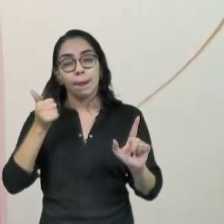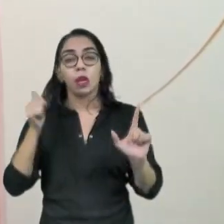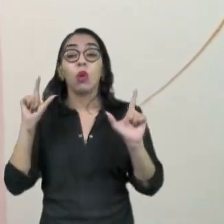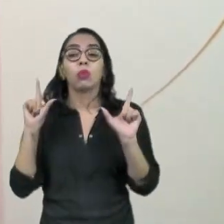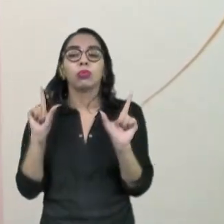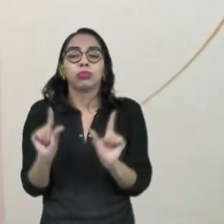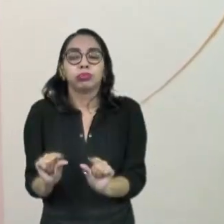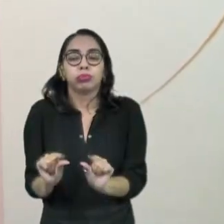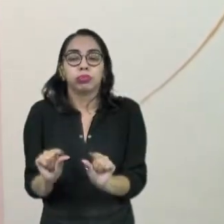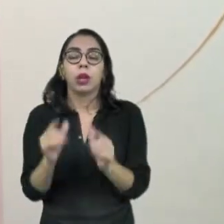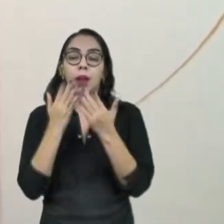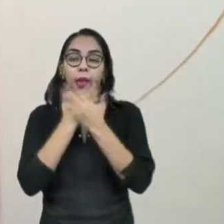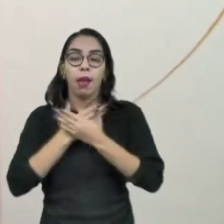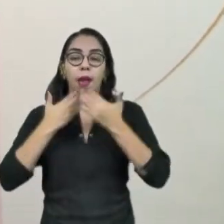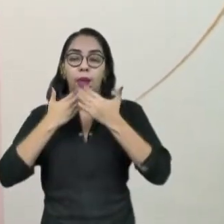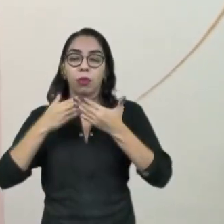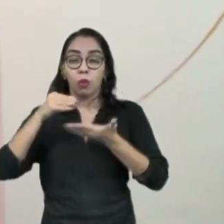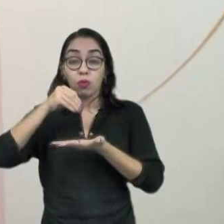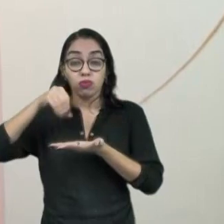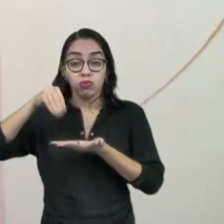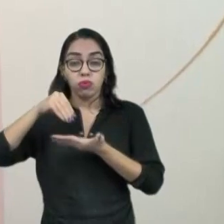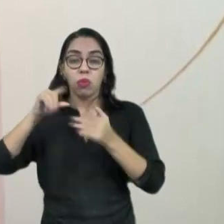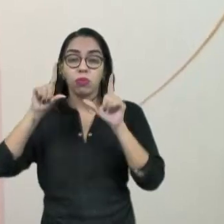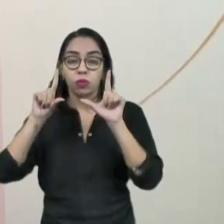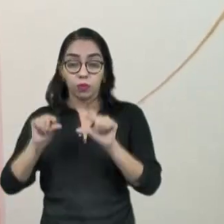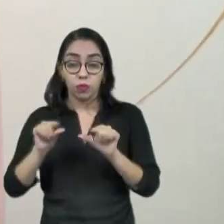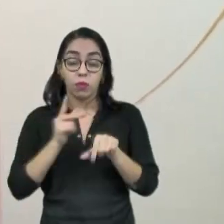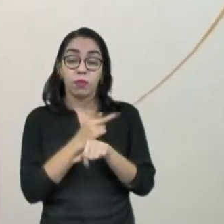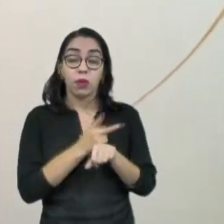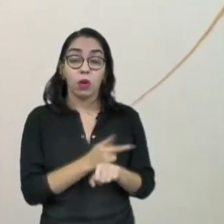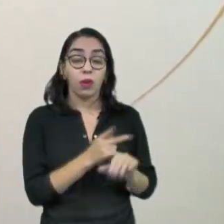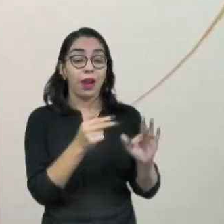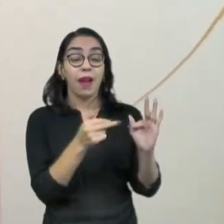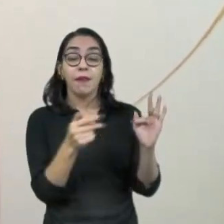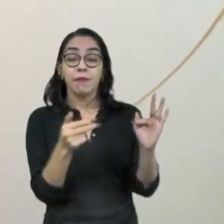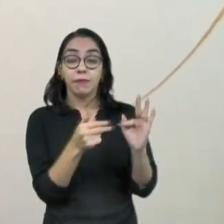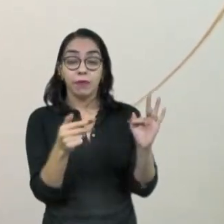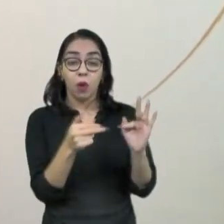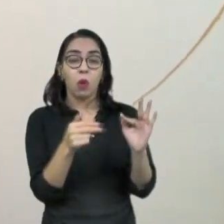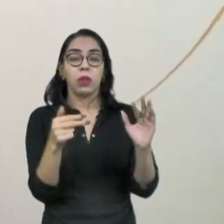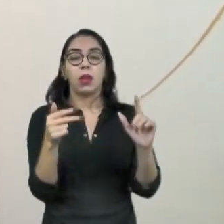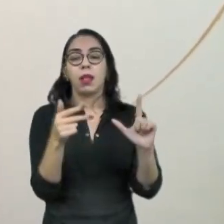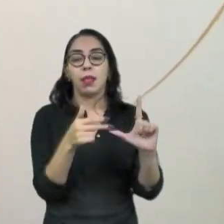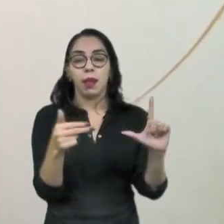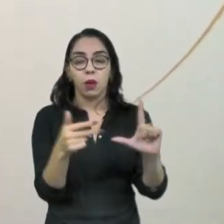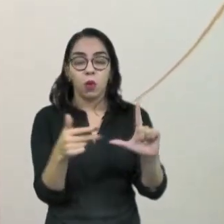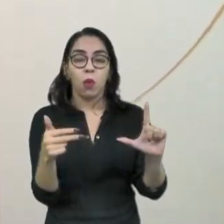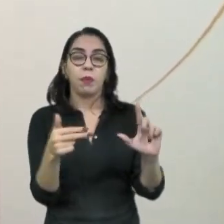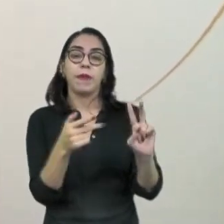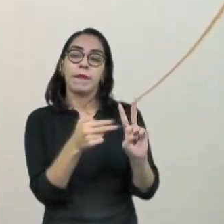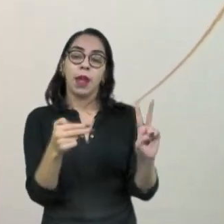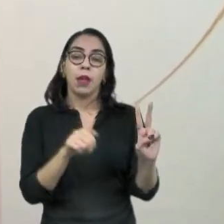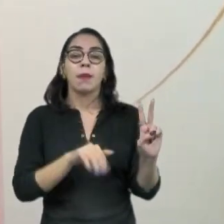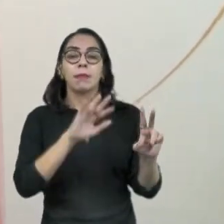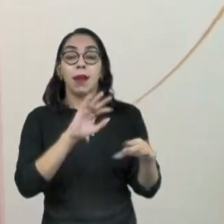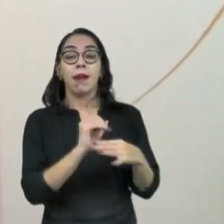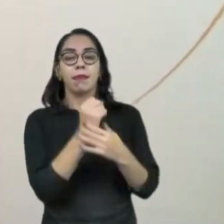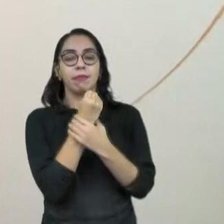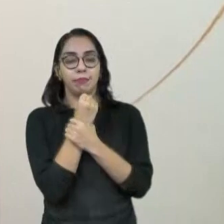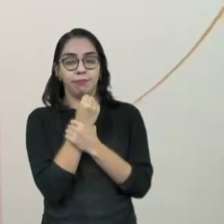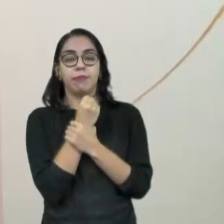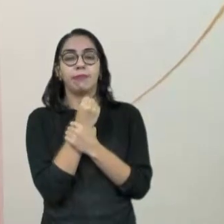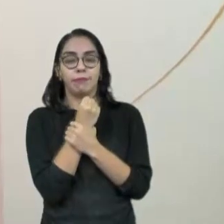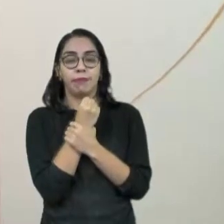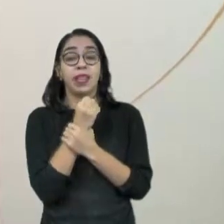seja ele qual for e procurar esses micronutrientes em frutas legumes e verduras é muito mais seguro e saudável então se a troca é